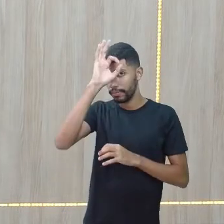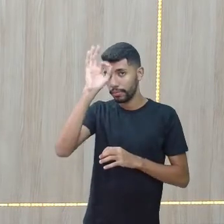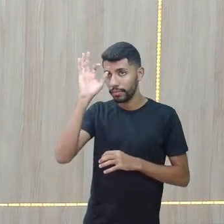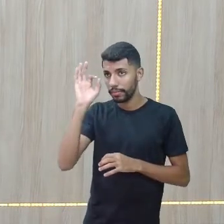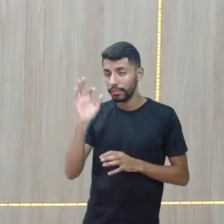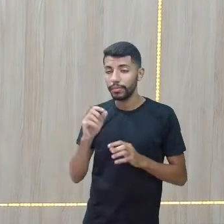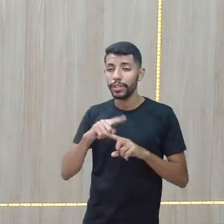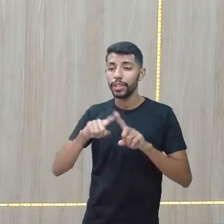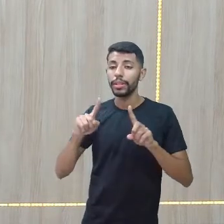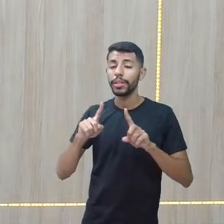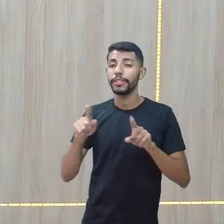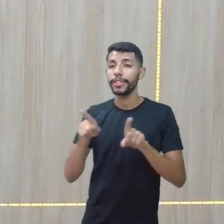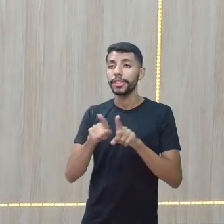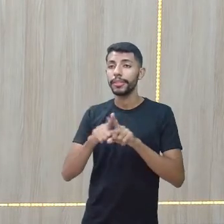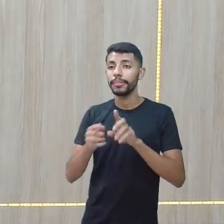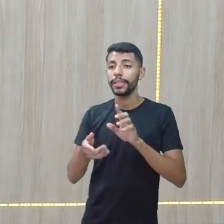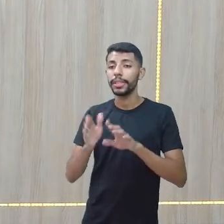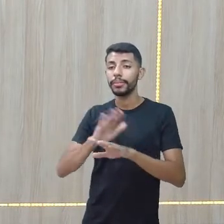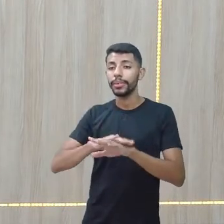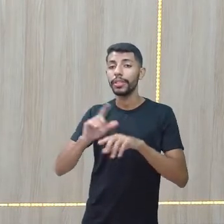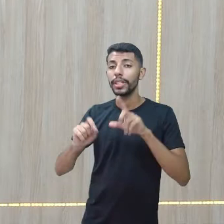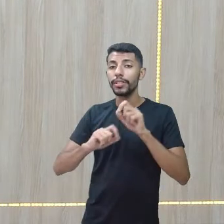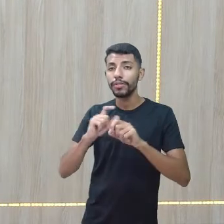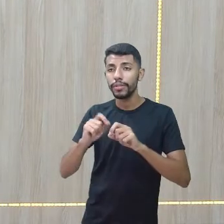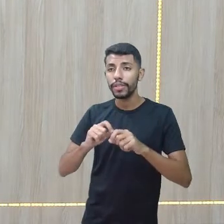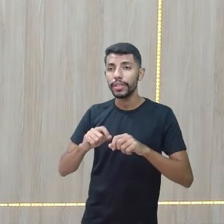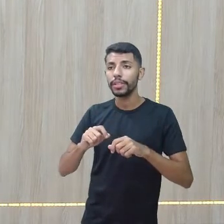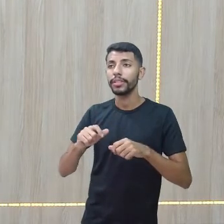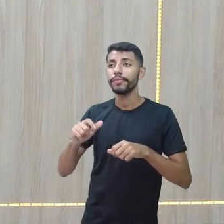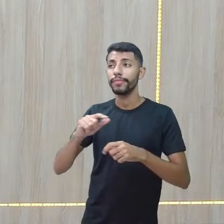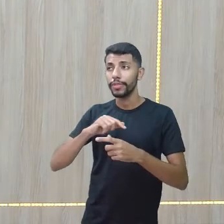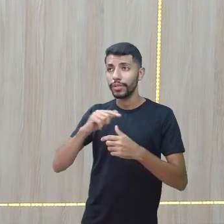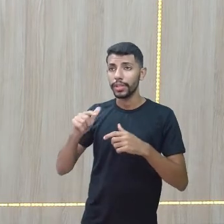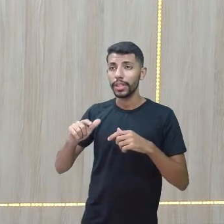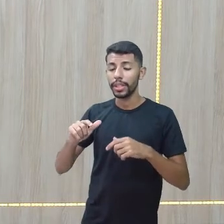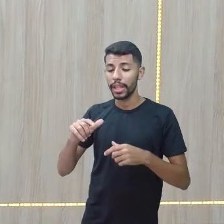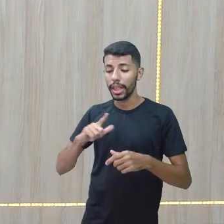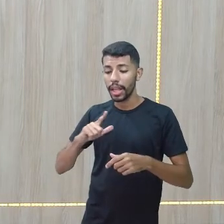memória, a gente também está explorando funções executivas.